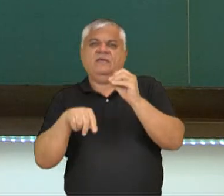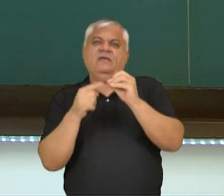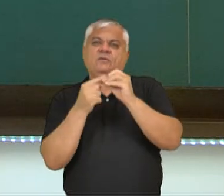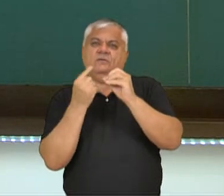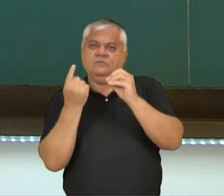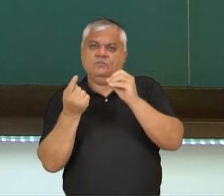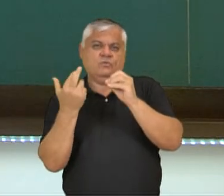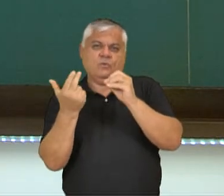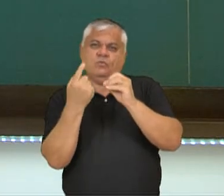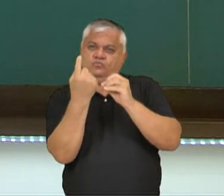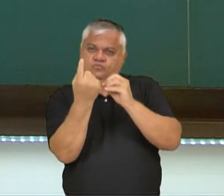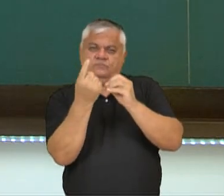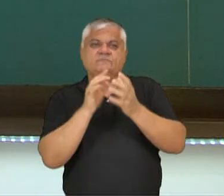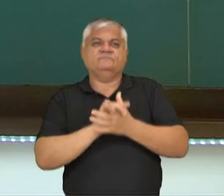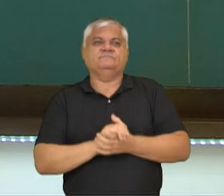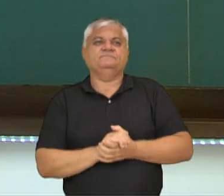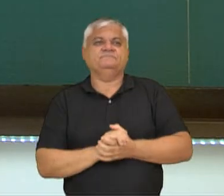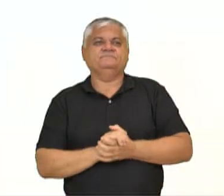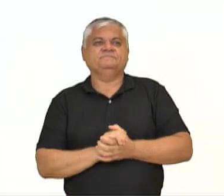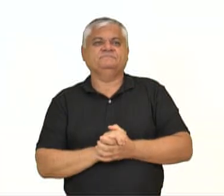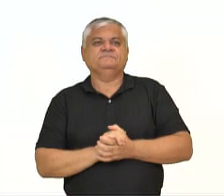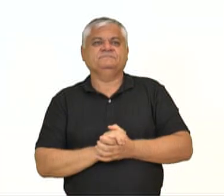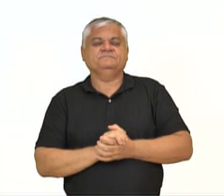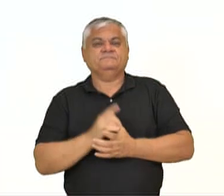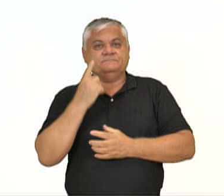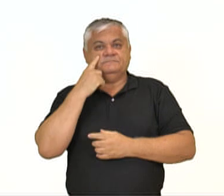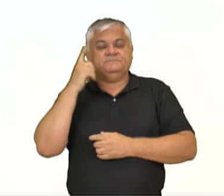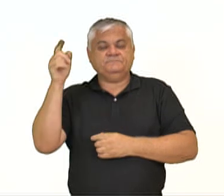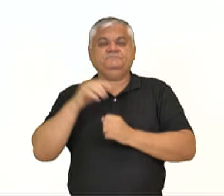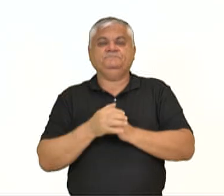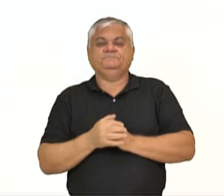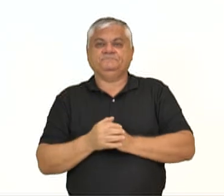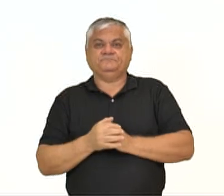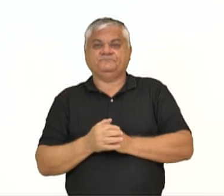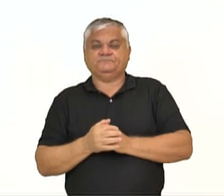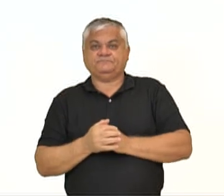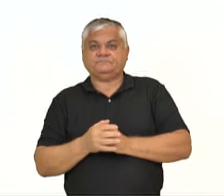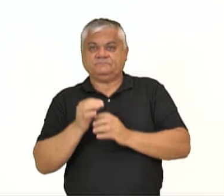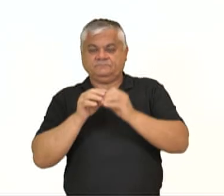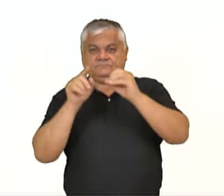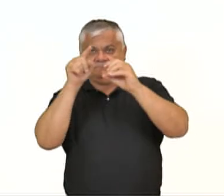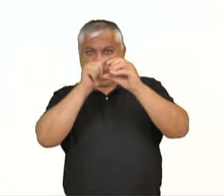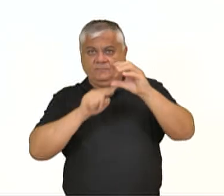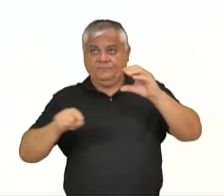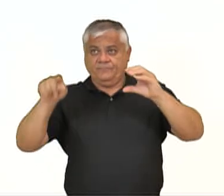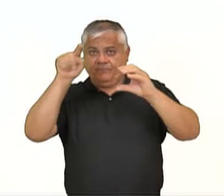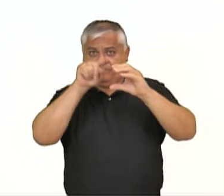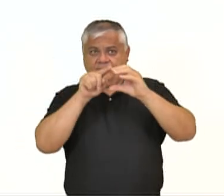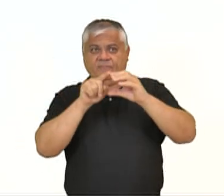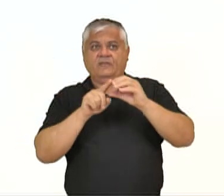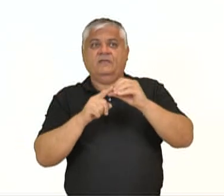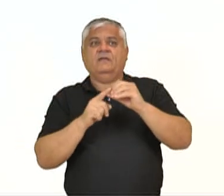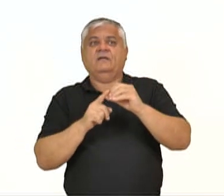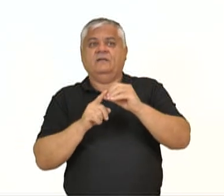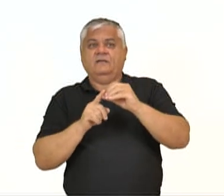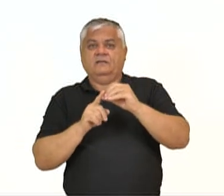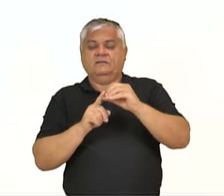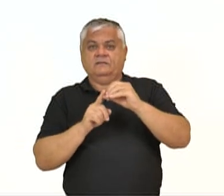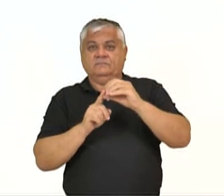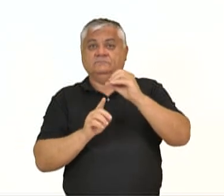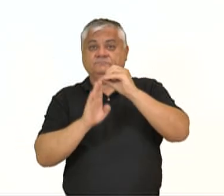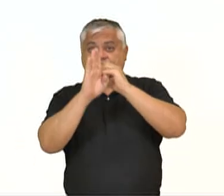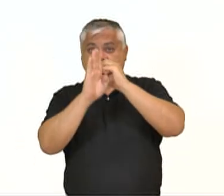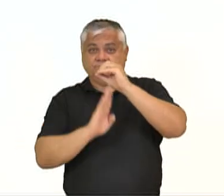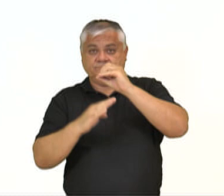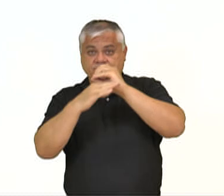circunferência é igual a 1, tá bom? Então, aqui, os quadrantes dessa circunferência. Então, aqui nós temos, como eu tinha